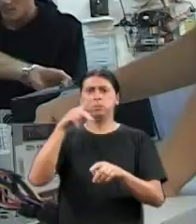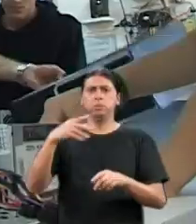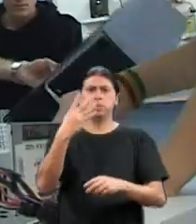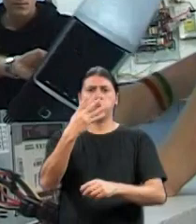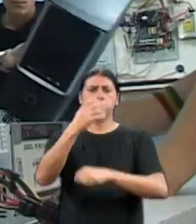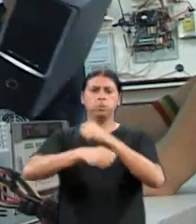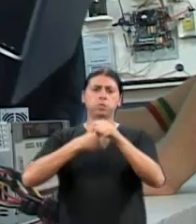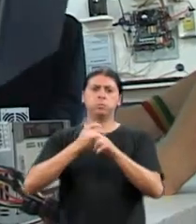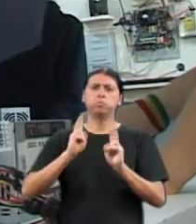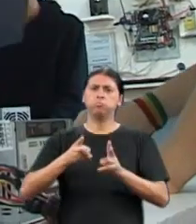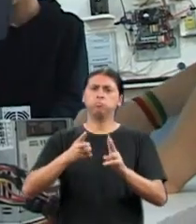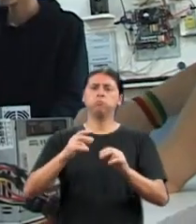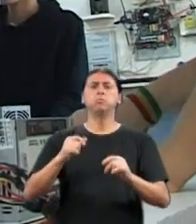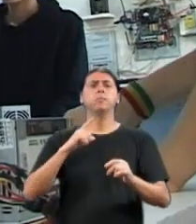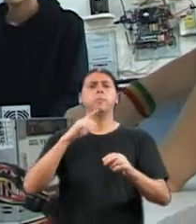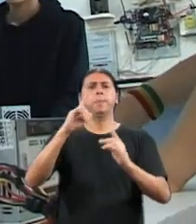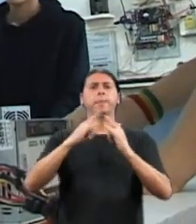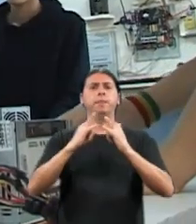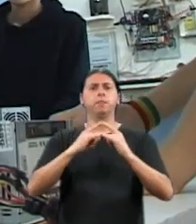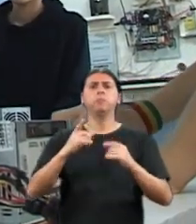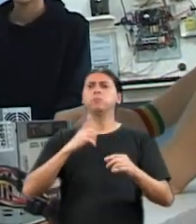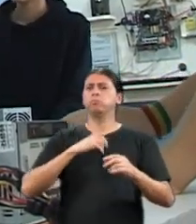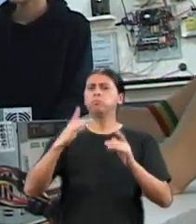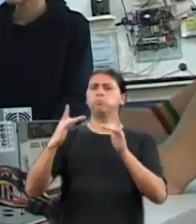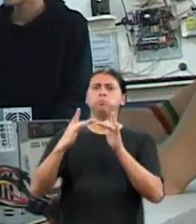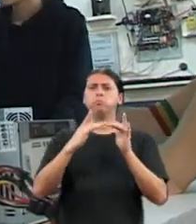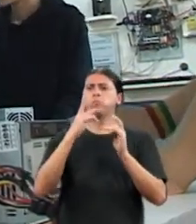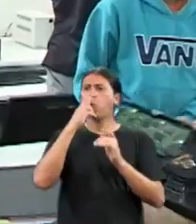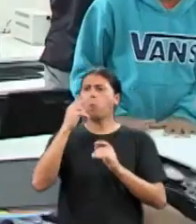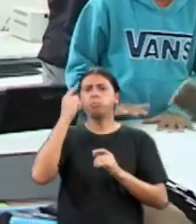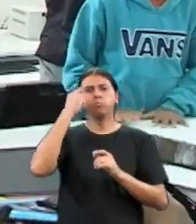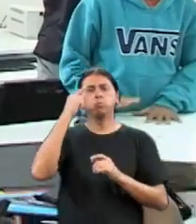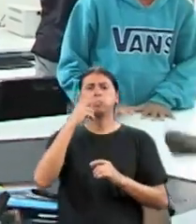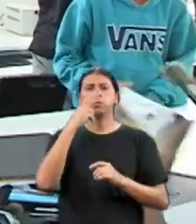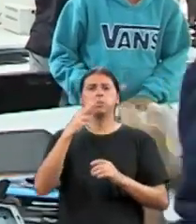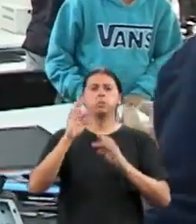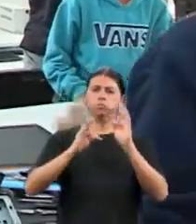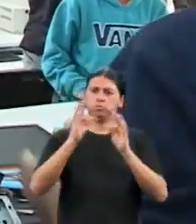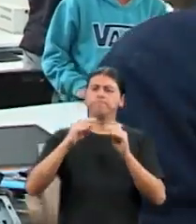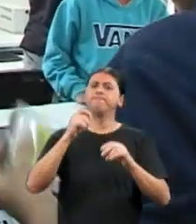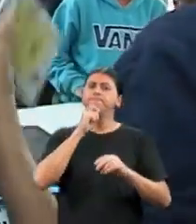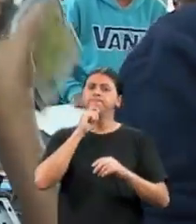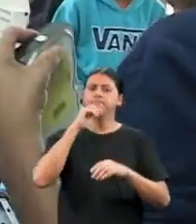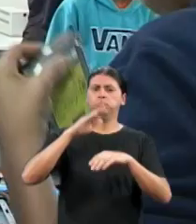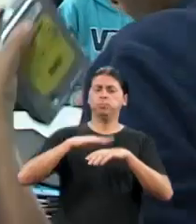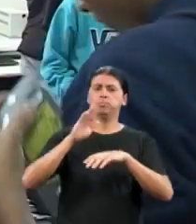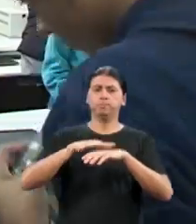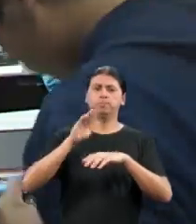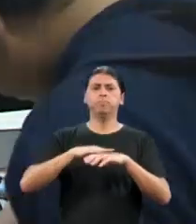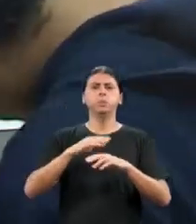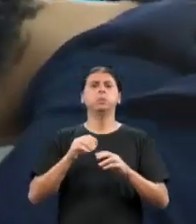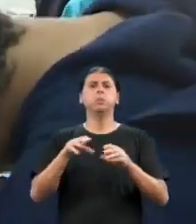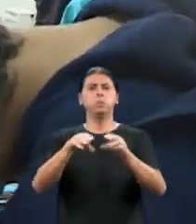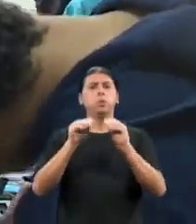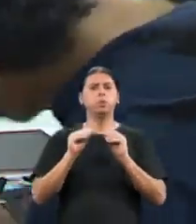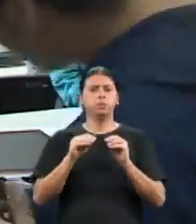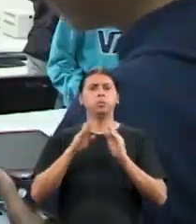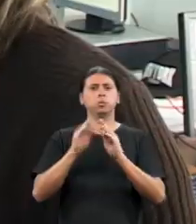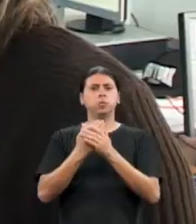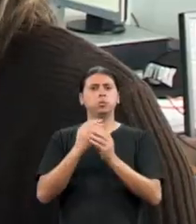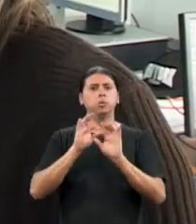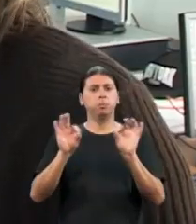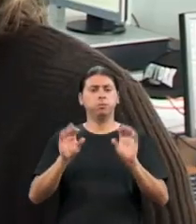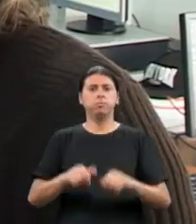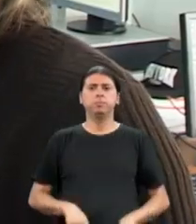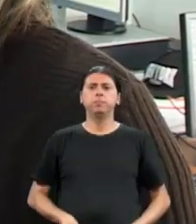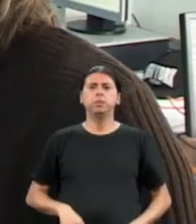na instituição. Os dois são unânimes. A tecnologia ainda precisa ser mais explorada nas escolas convencionais.